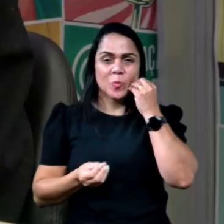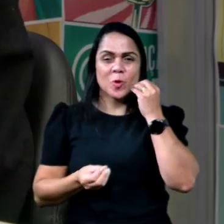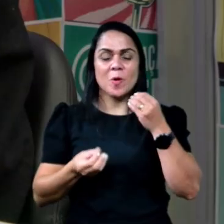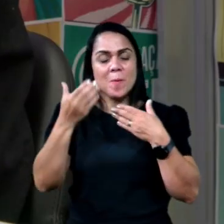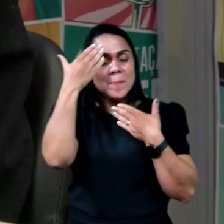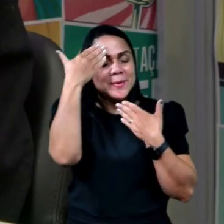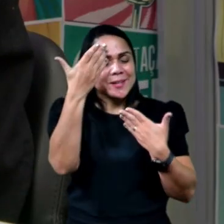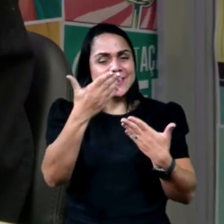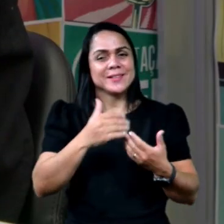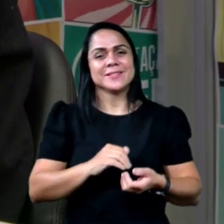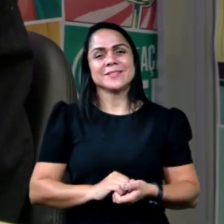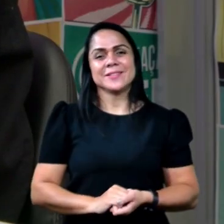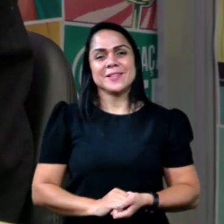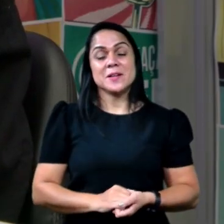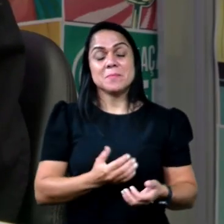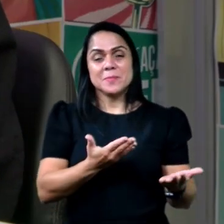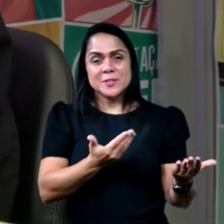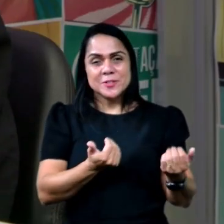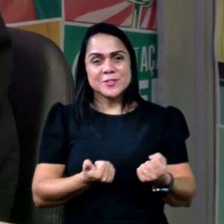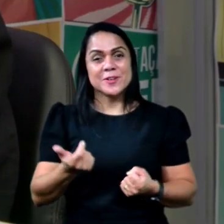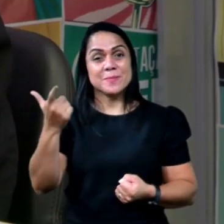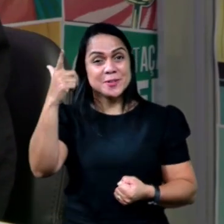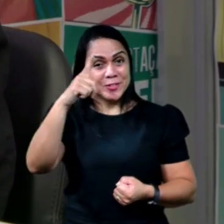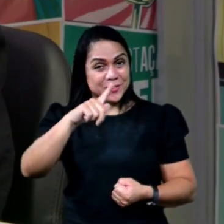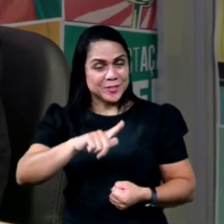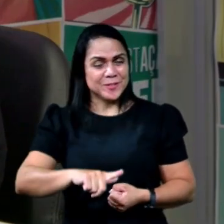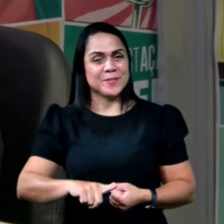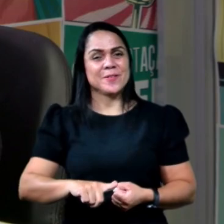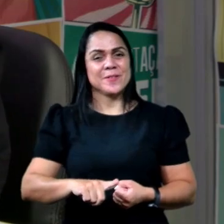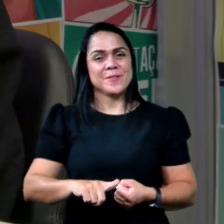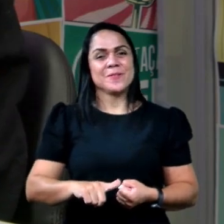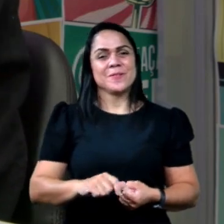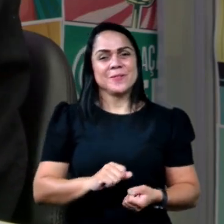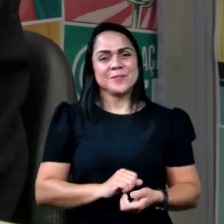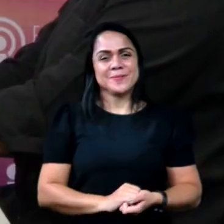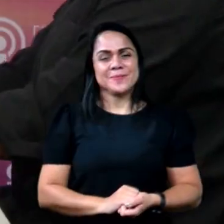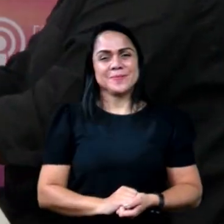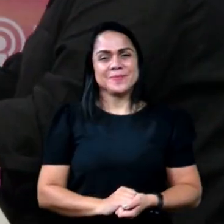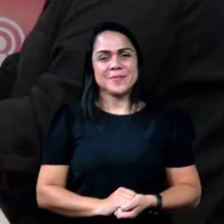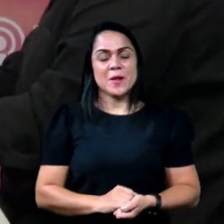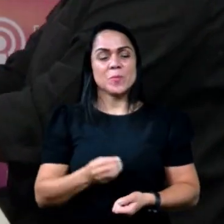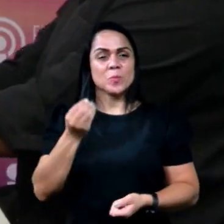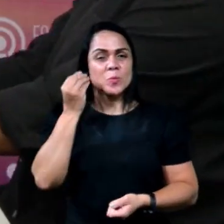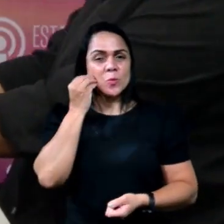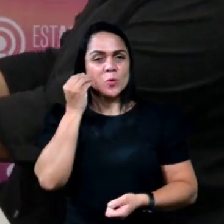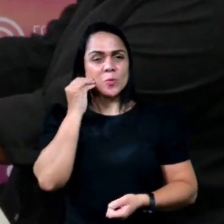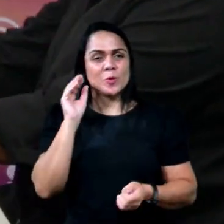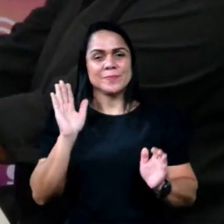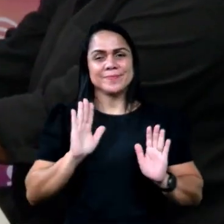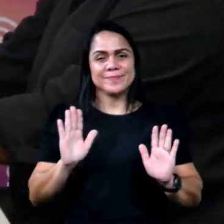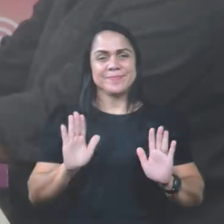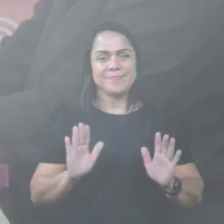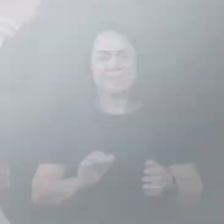Obrigada, Cris. Me chama de novo na Cozinha Carolina para a gente ver se deu certo. Um beijo, gente.